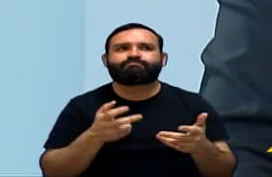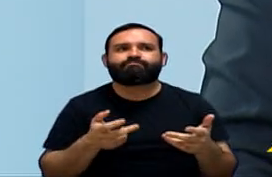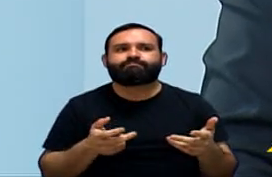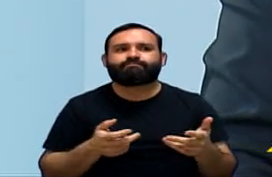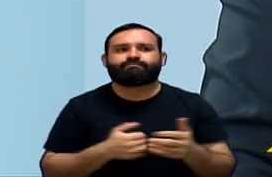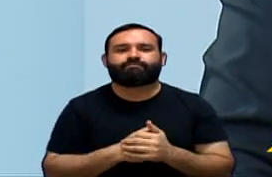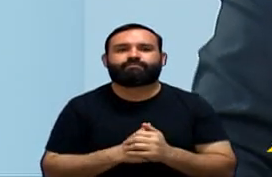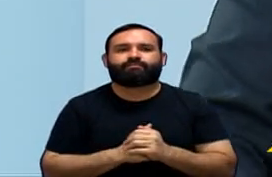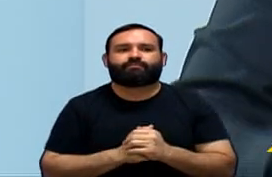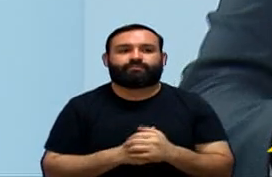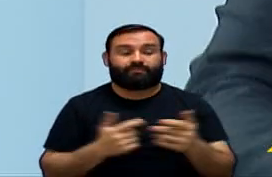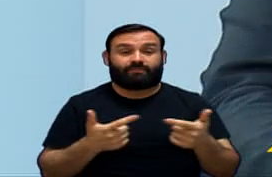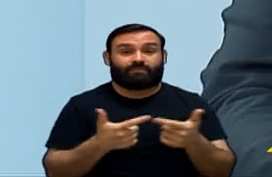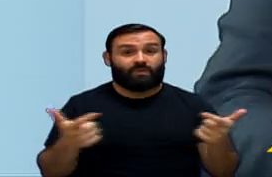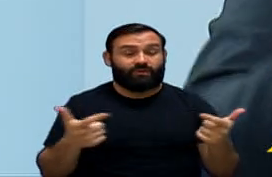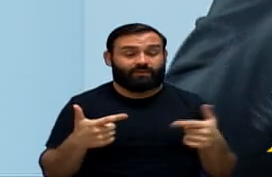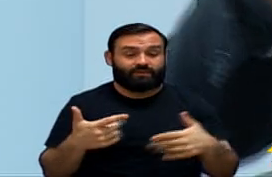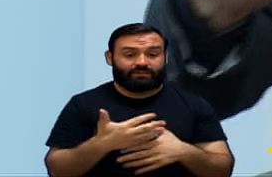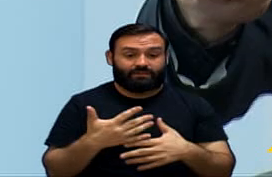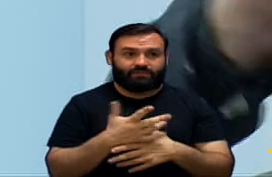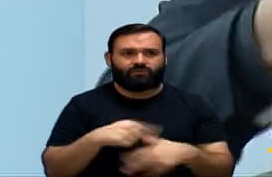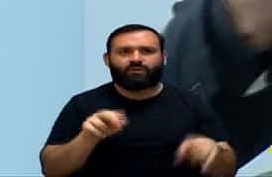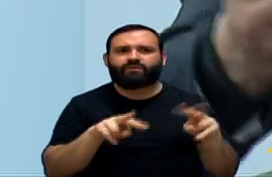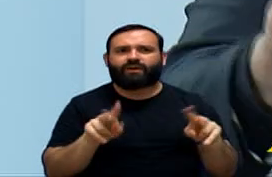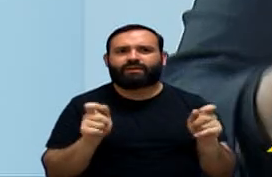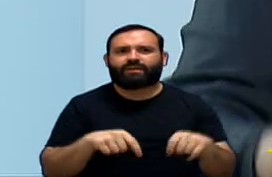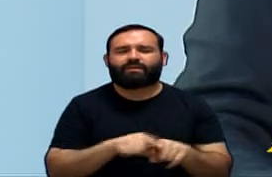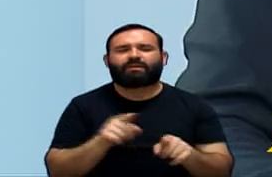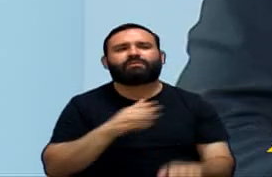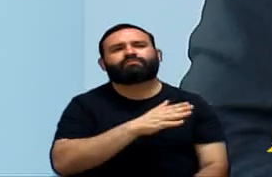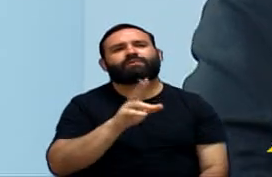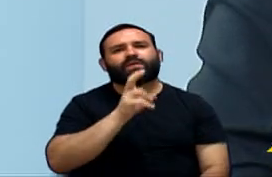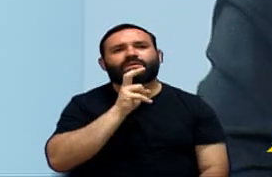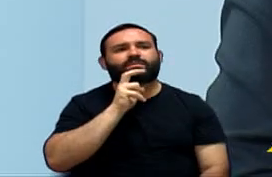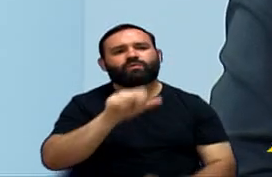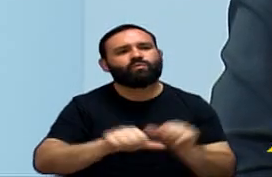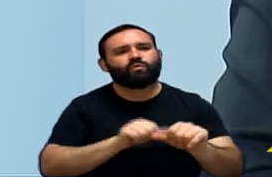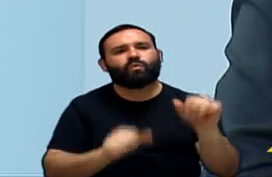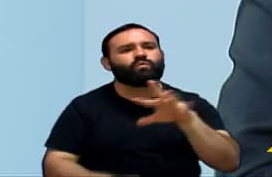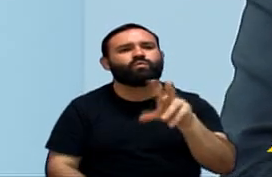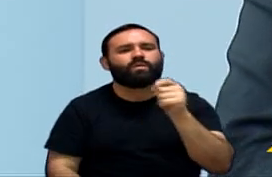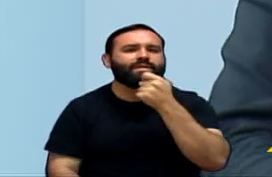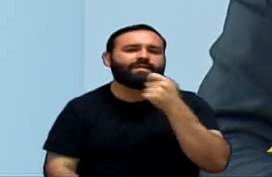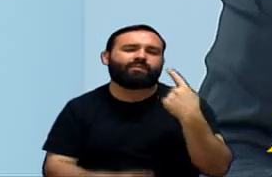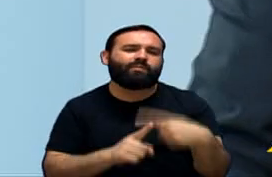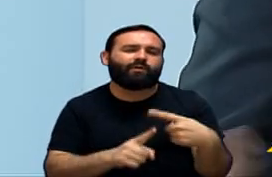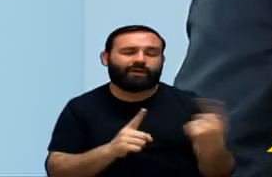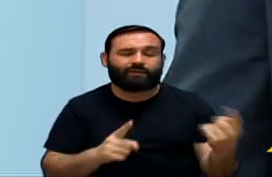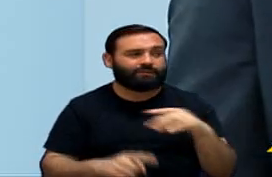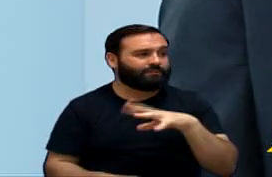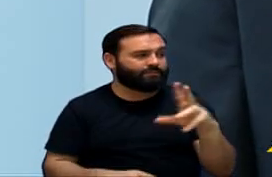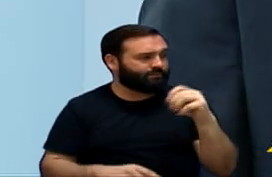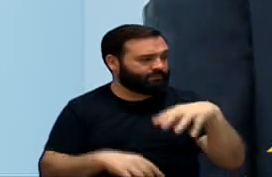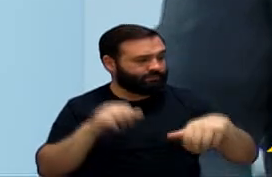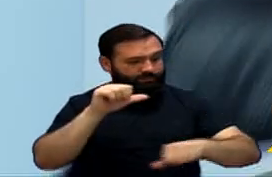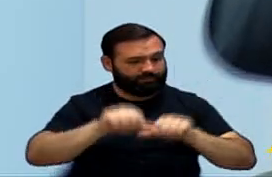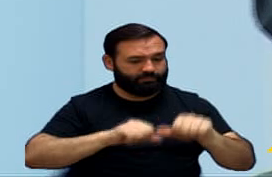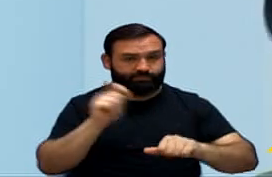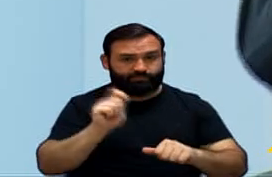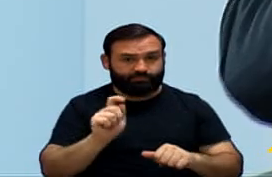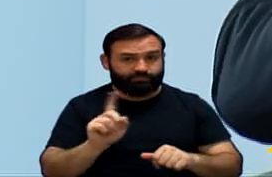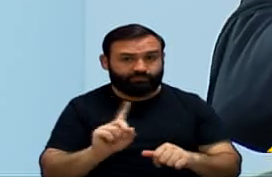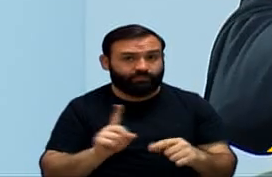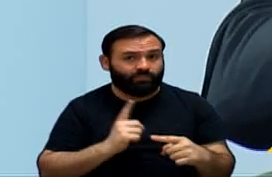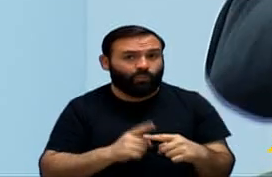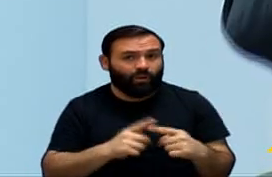porque na grande parte da cidade isso é visível Nós andamos à cidade não foram trocadas ainda essas lâmpadas todas não foram substituídas lembrando